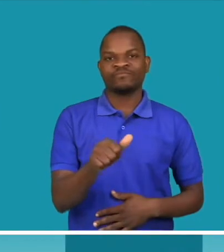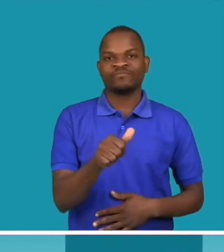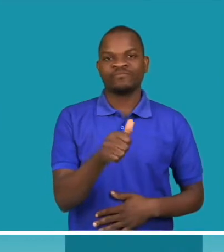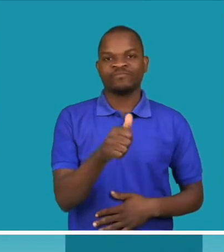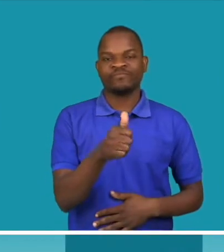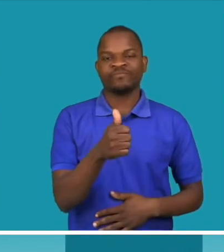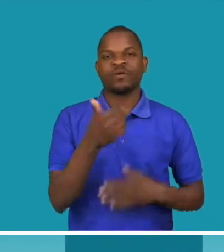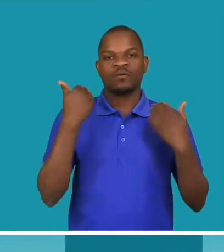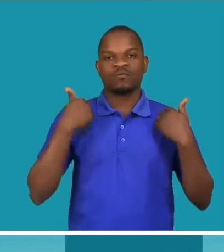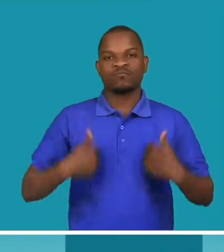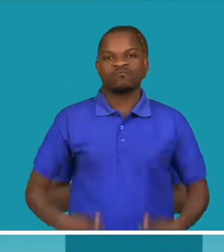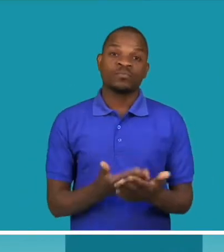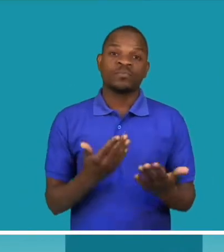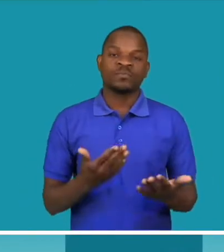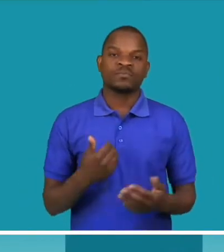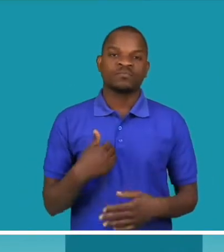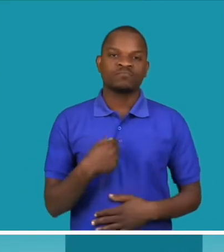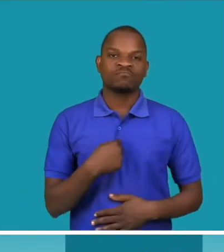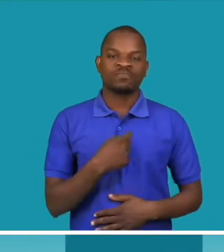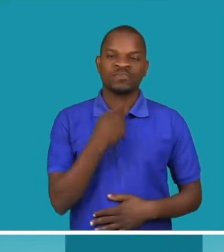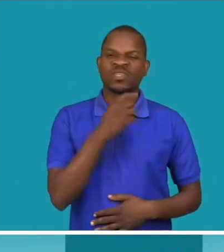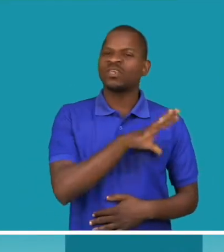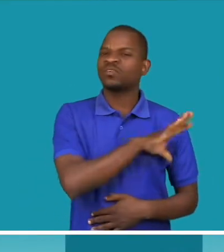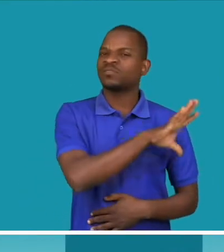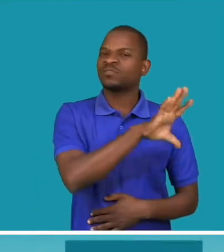1.412 soldados.